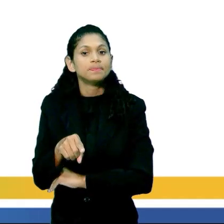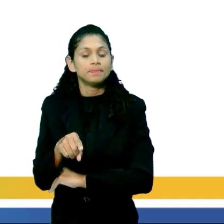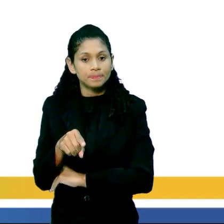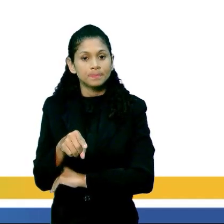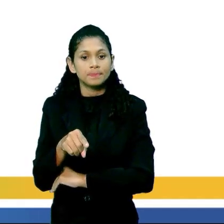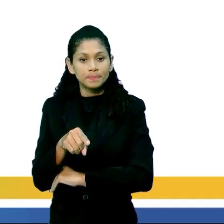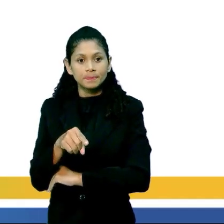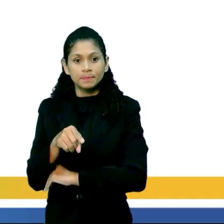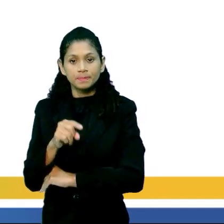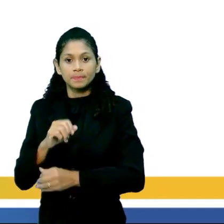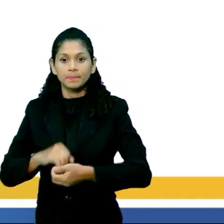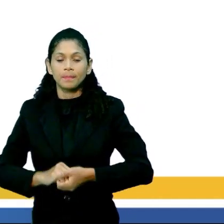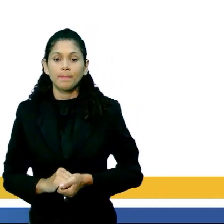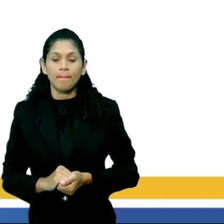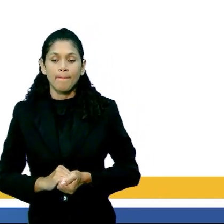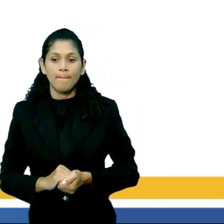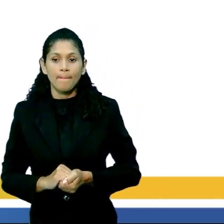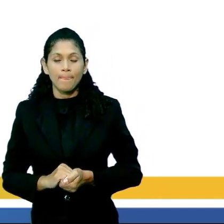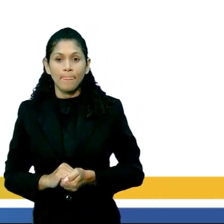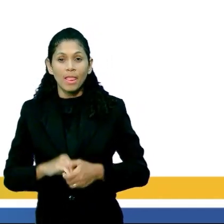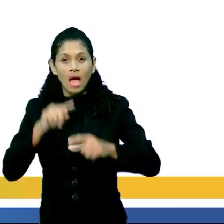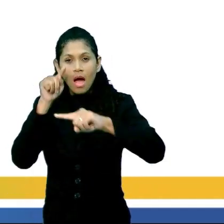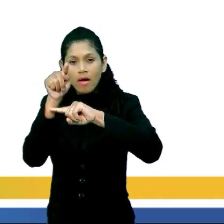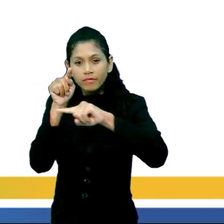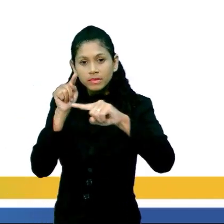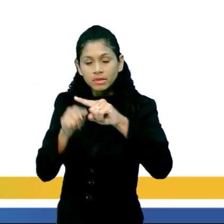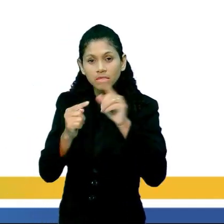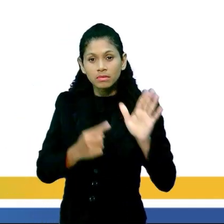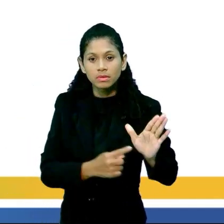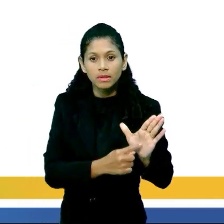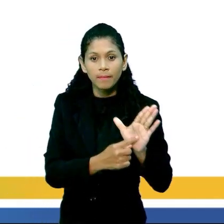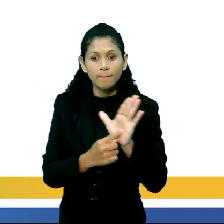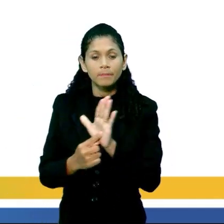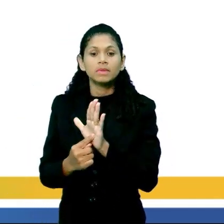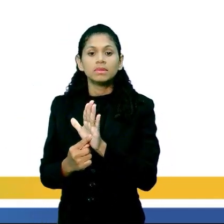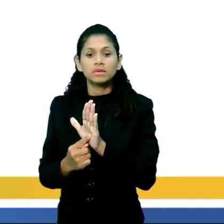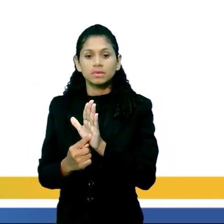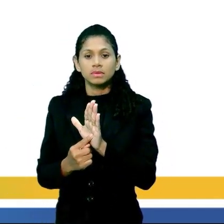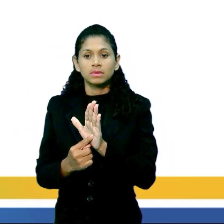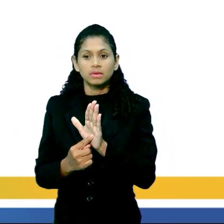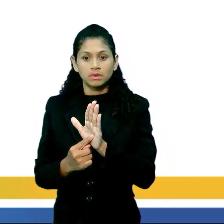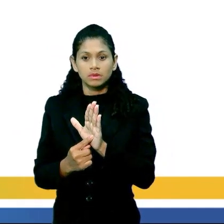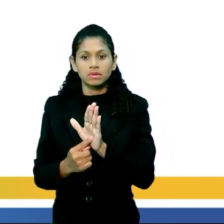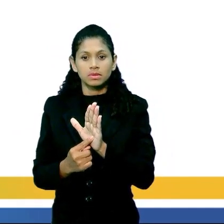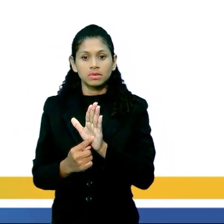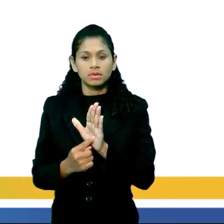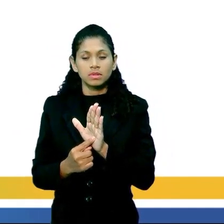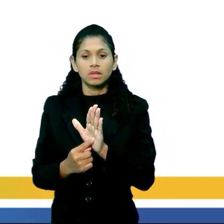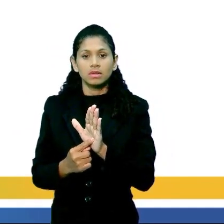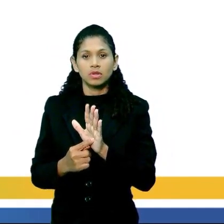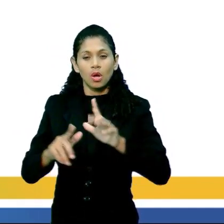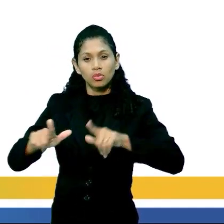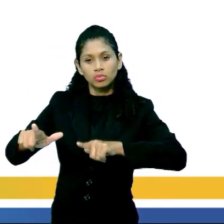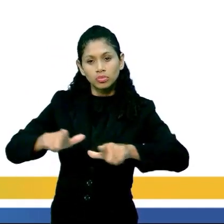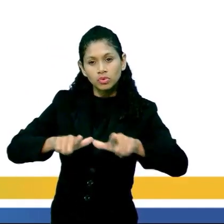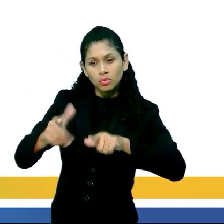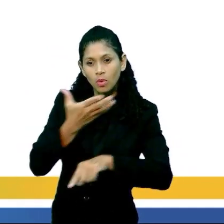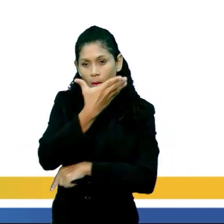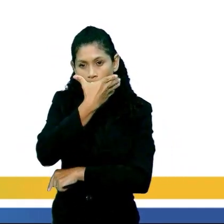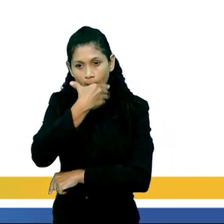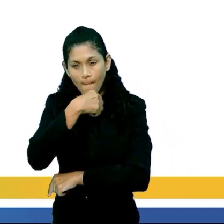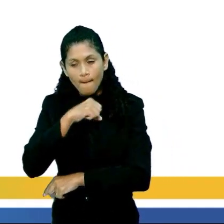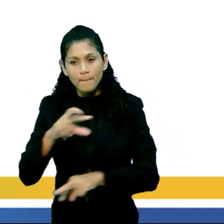o número de funcionários, homens, em relação ao total de funcionários dessa empresa